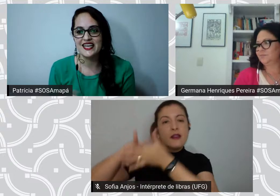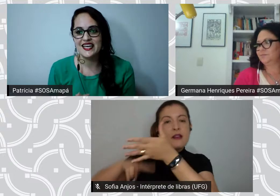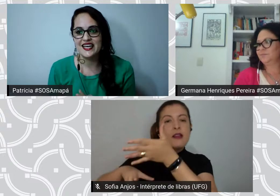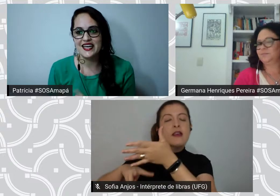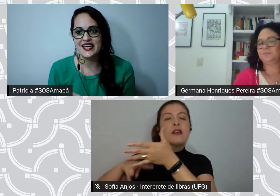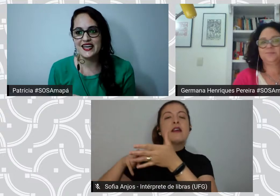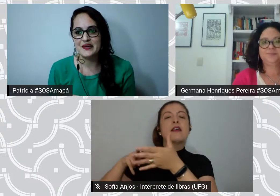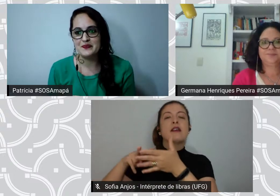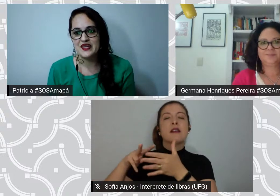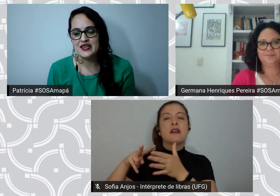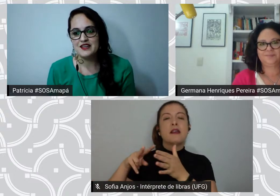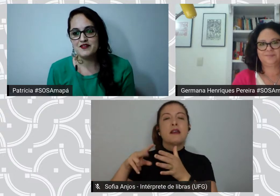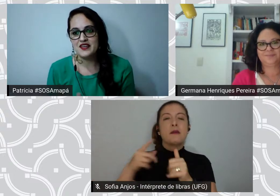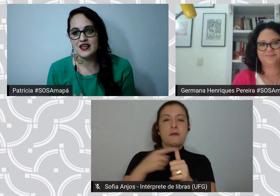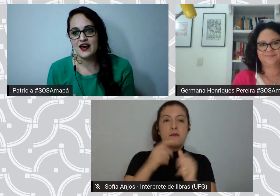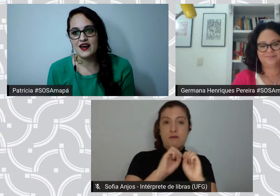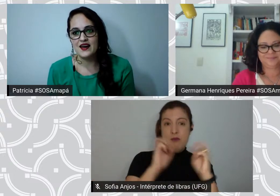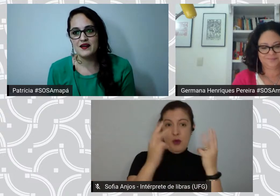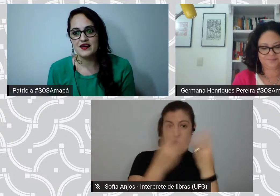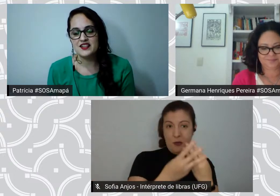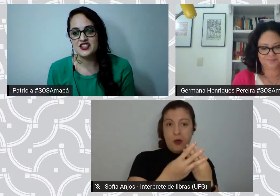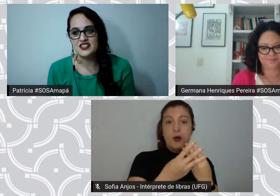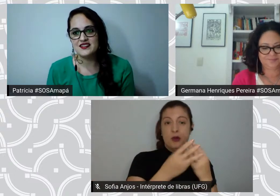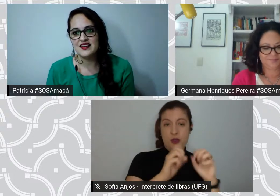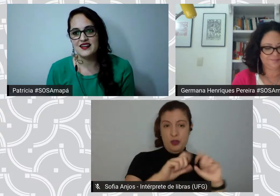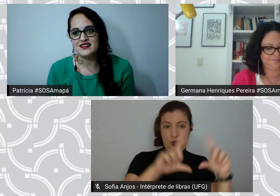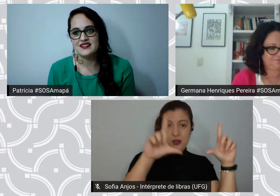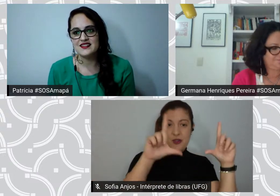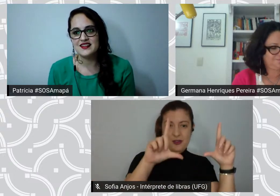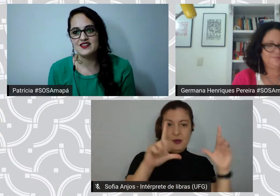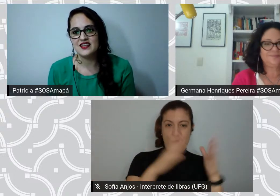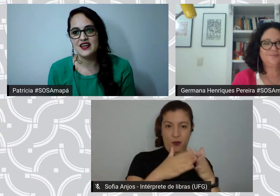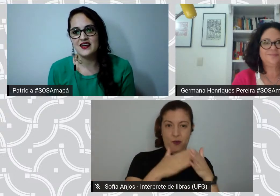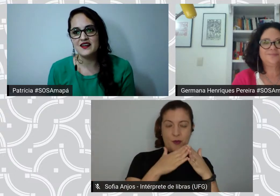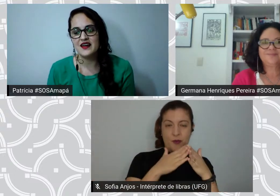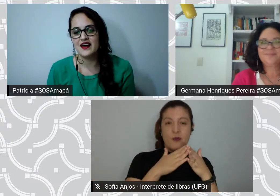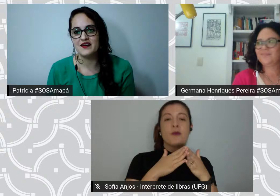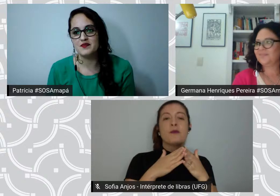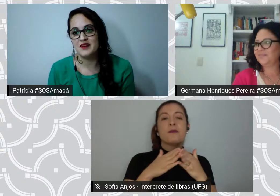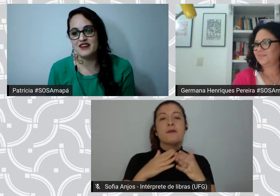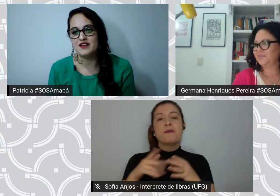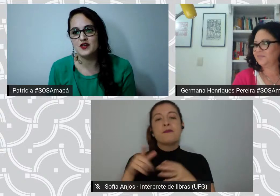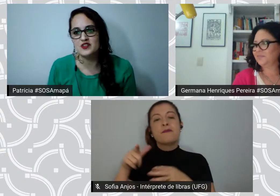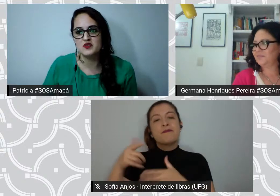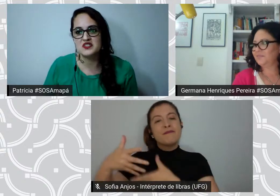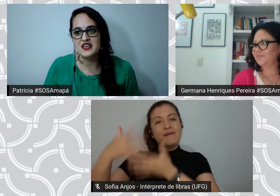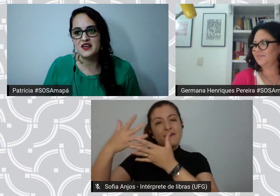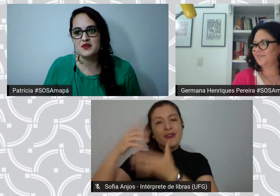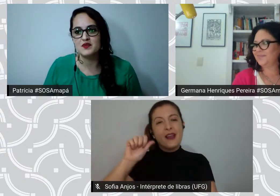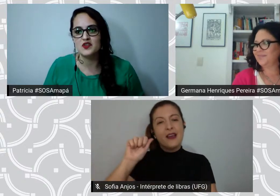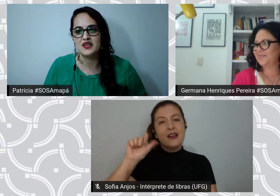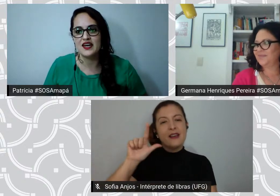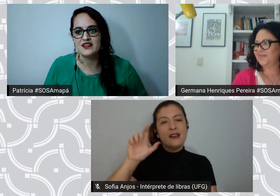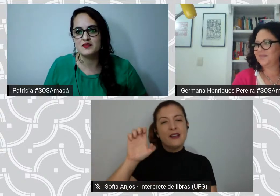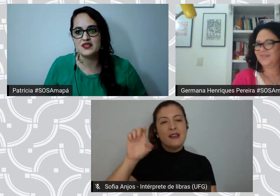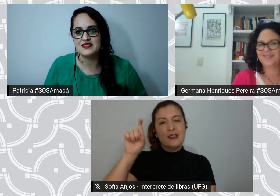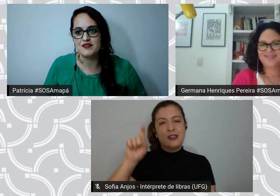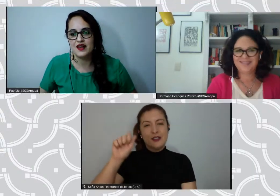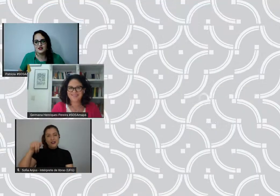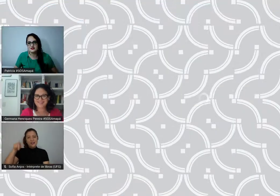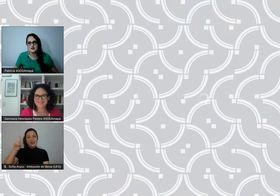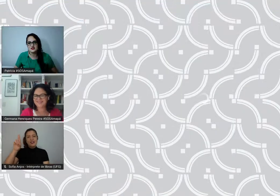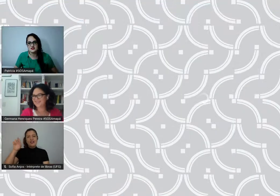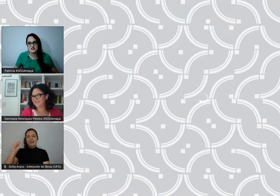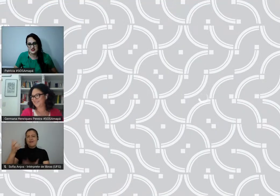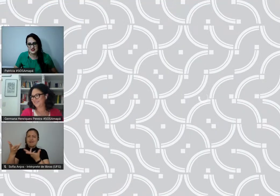tela. Enfim, a Alexandra está agradecendo, né? Maravilhosa como sempre, muito obrigada por